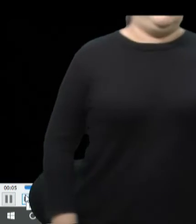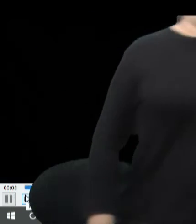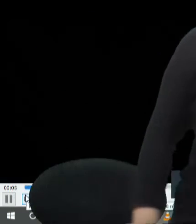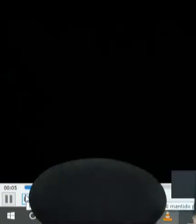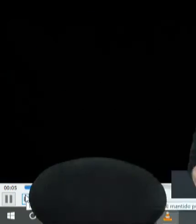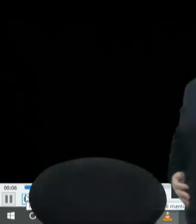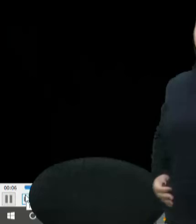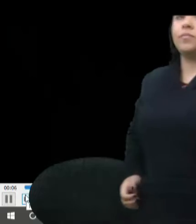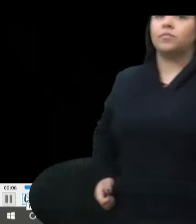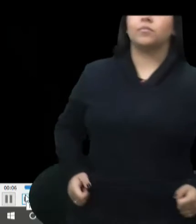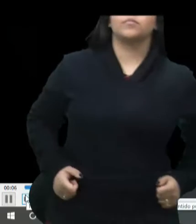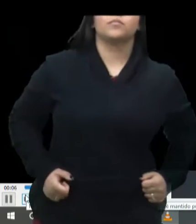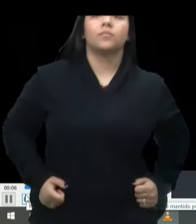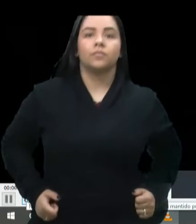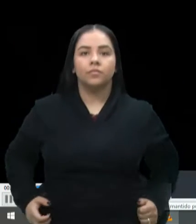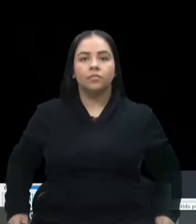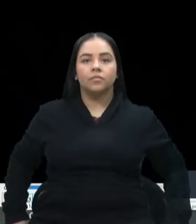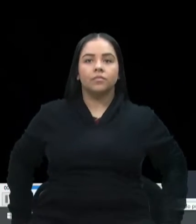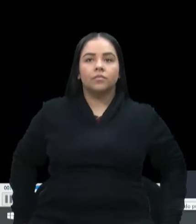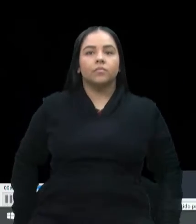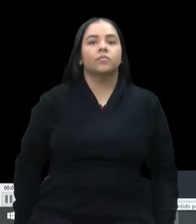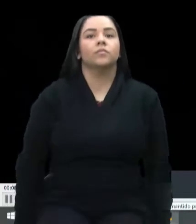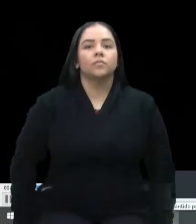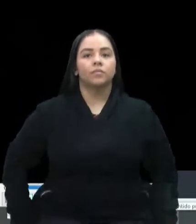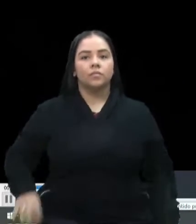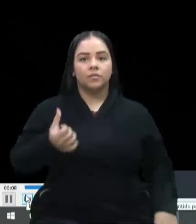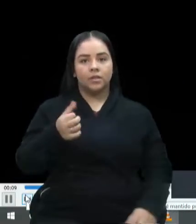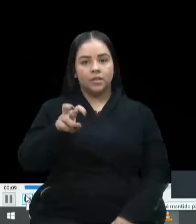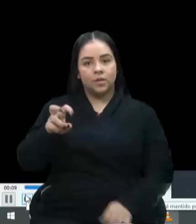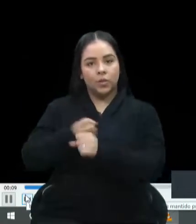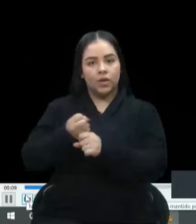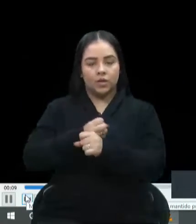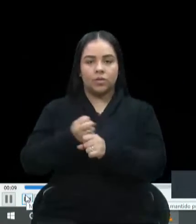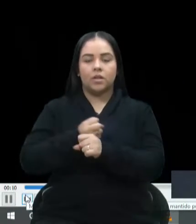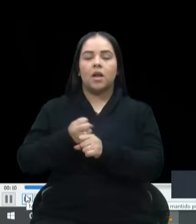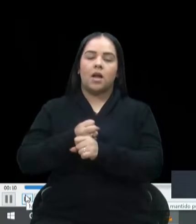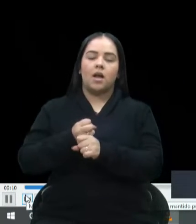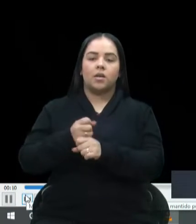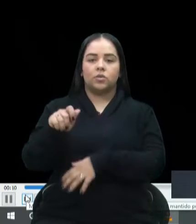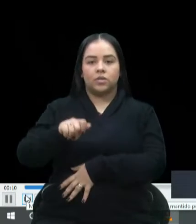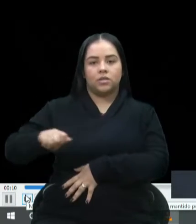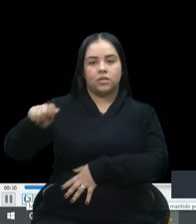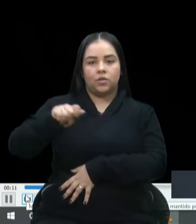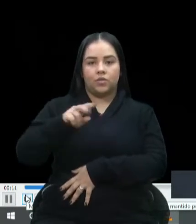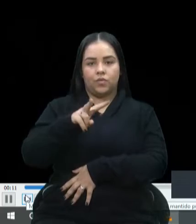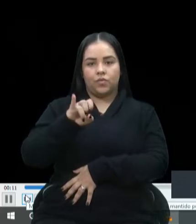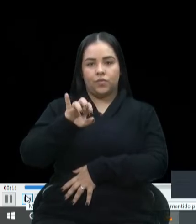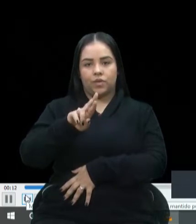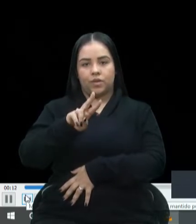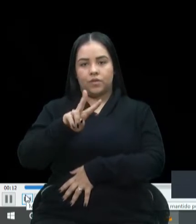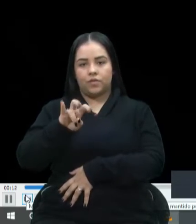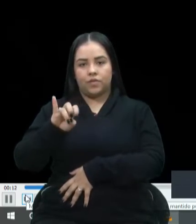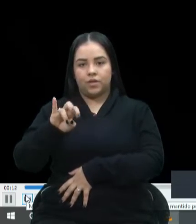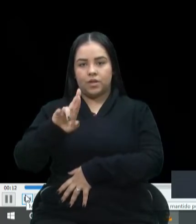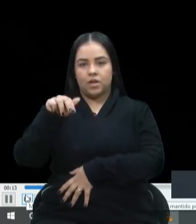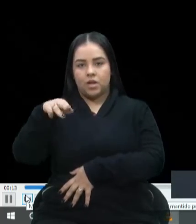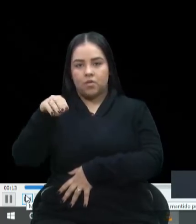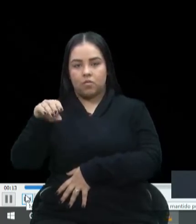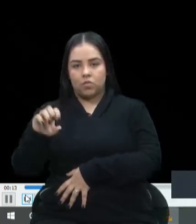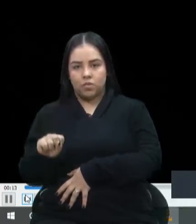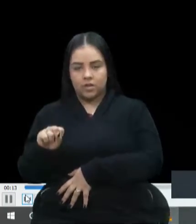Há 65 anos, a Associação Cultural e Científica Virvi Ramos, instituição sem fins lucrativos, mantenedora